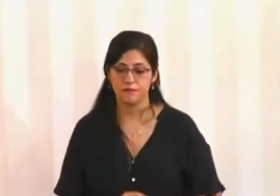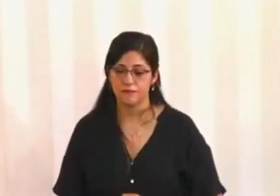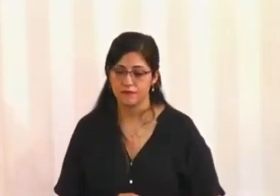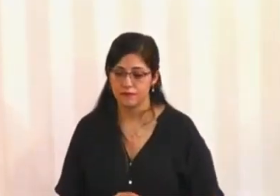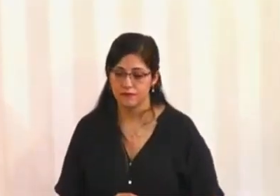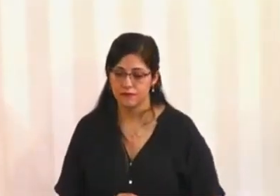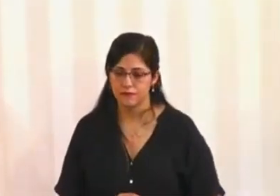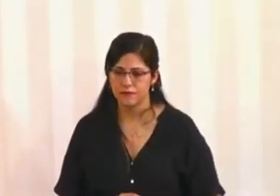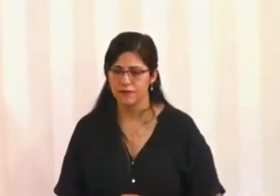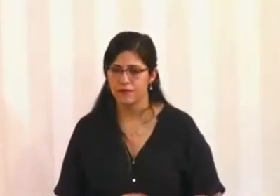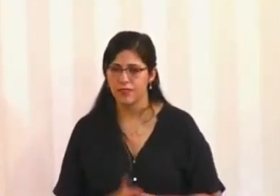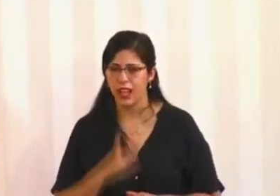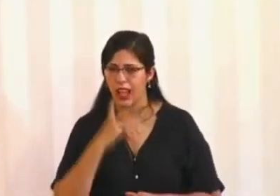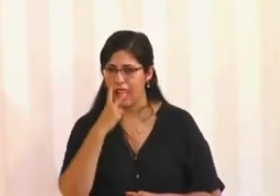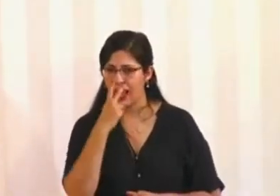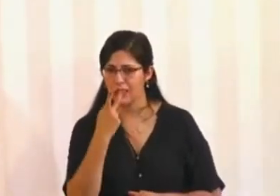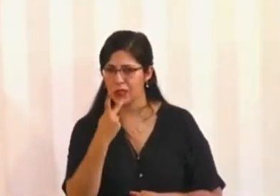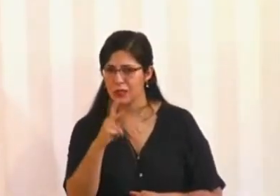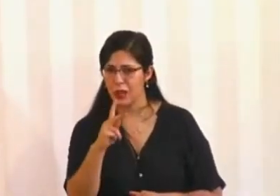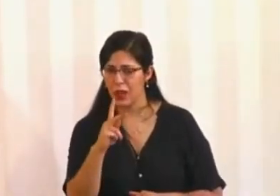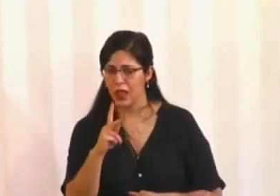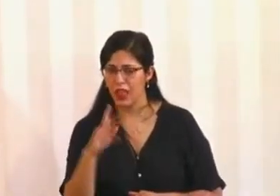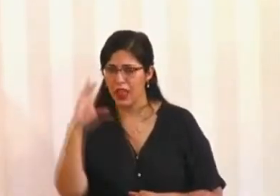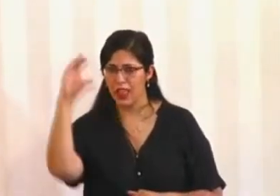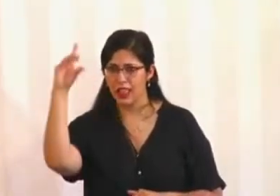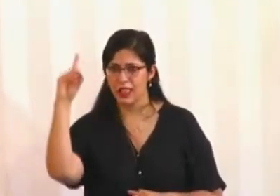Você acha que Deus te trouxe hoje aqui por acaso?